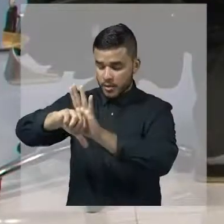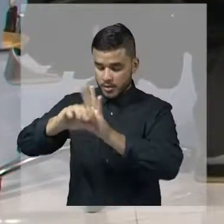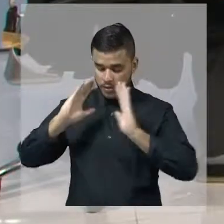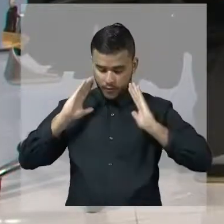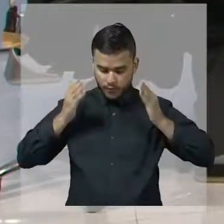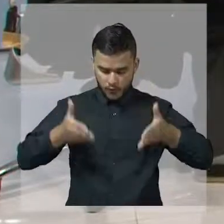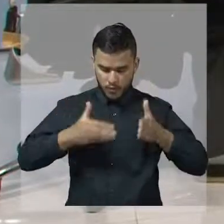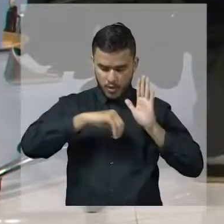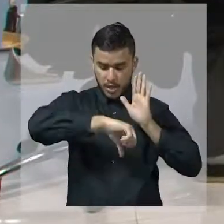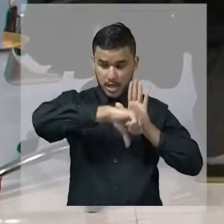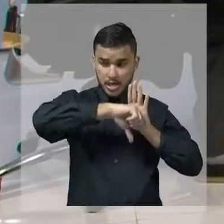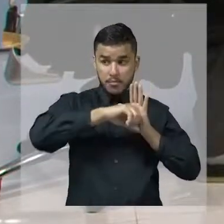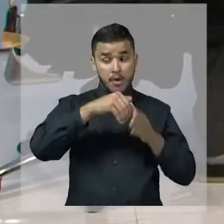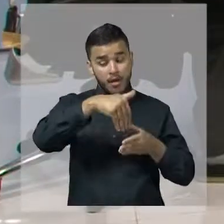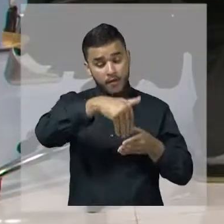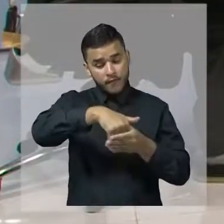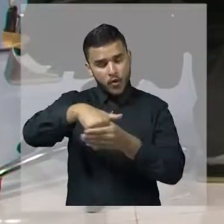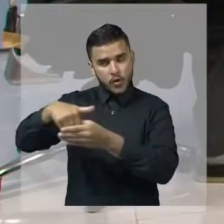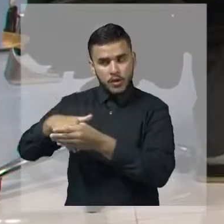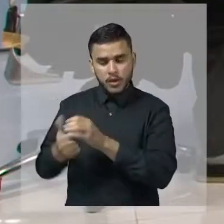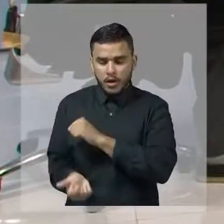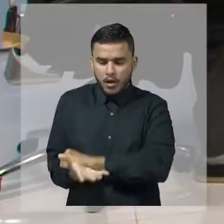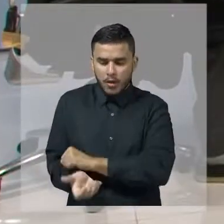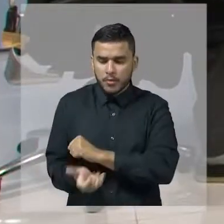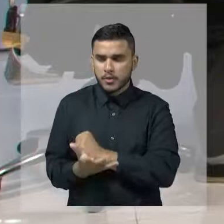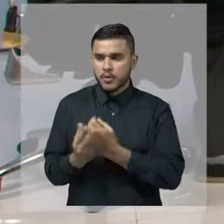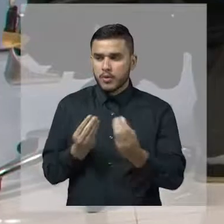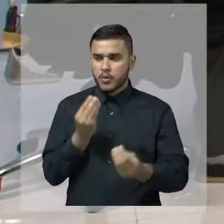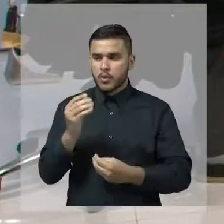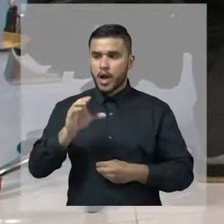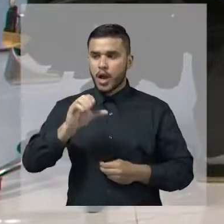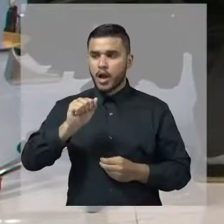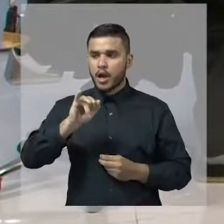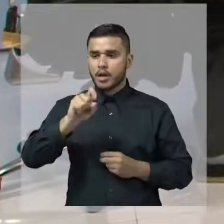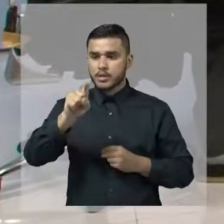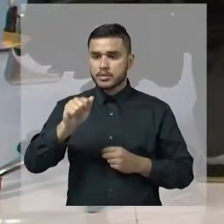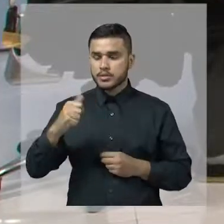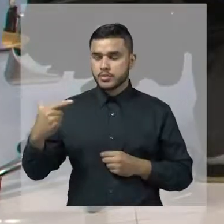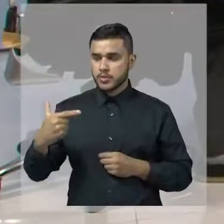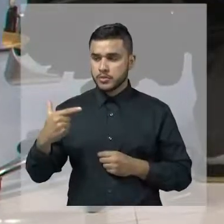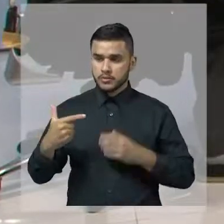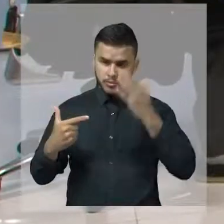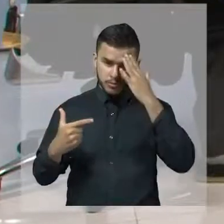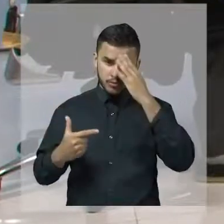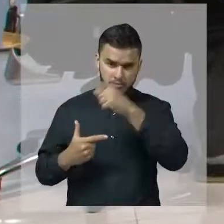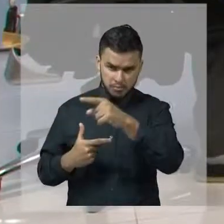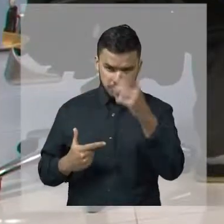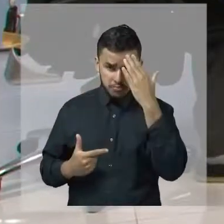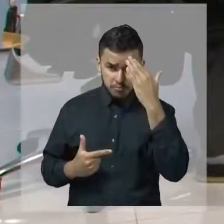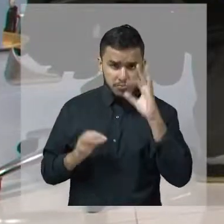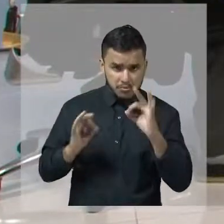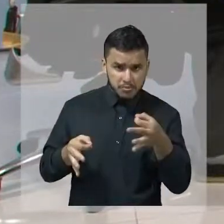me ocorreu agora aqui. Se eu estiver dizendo alguma bobagem, por favor, podem me corrigir, os senhores que são doutos na matéria.